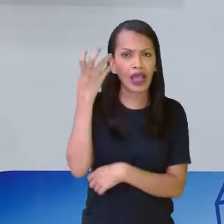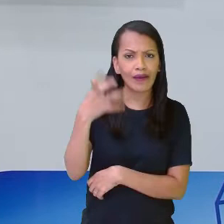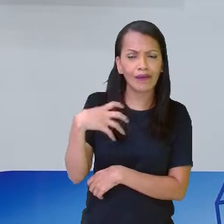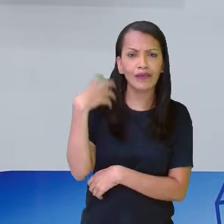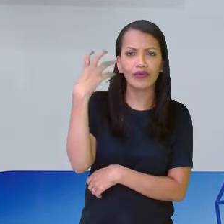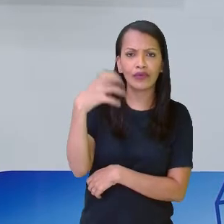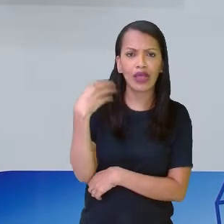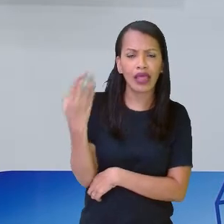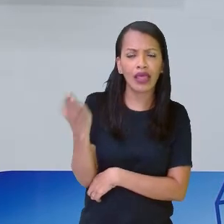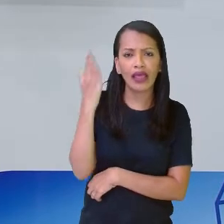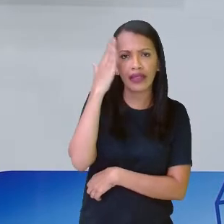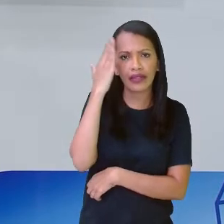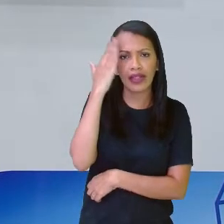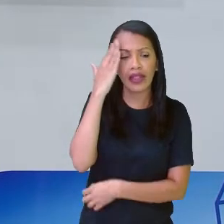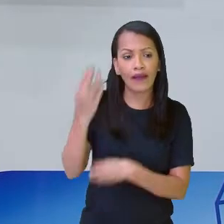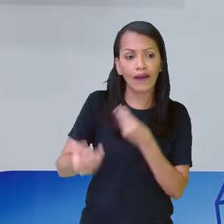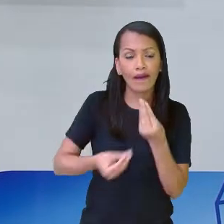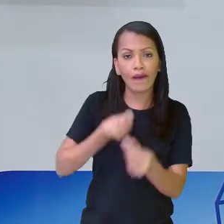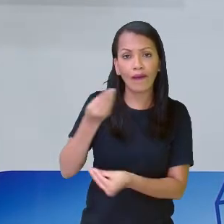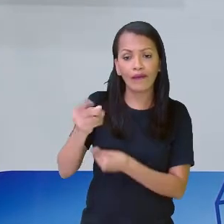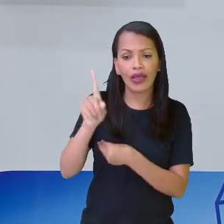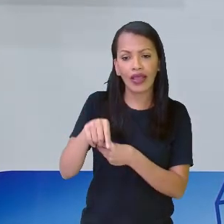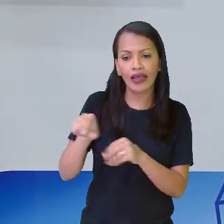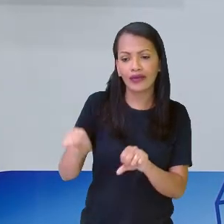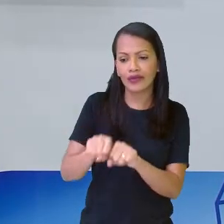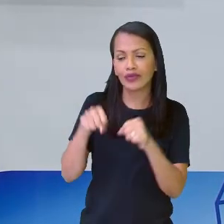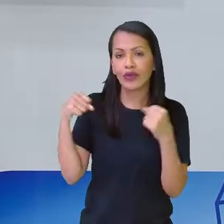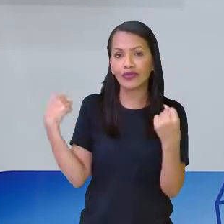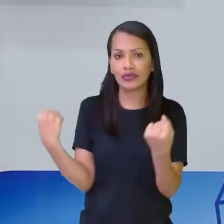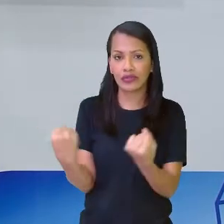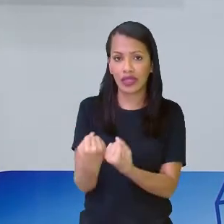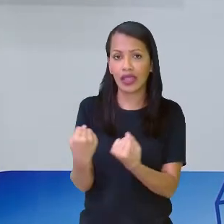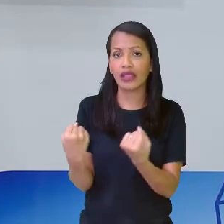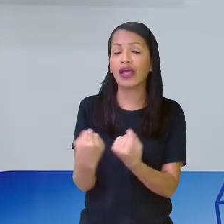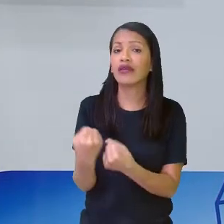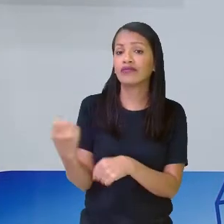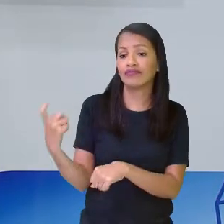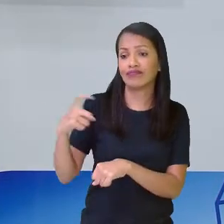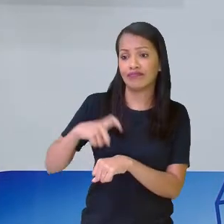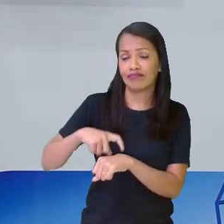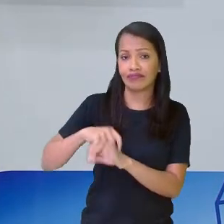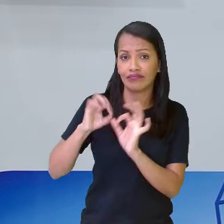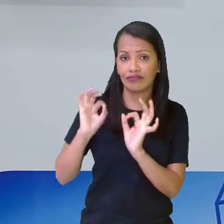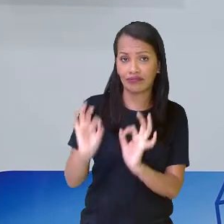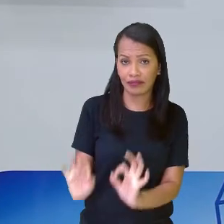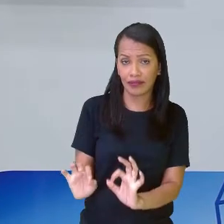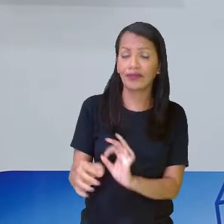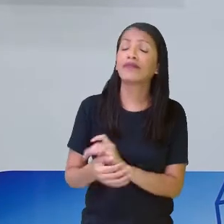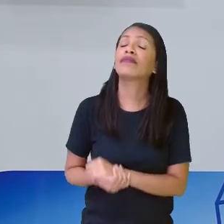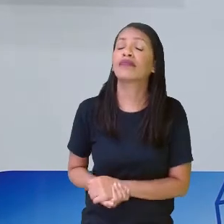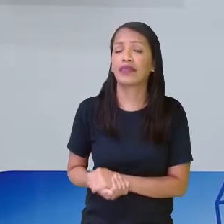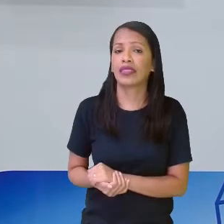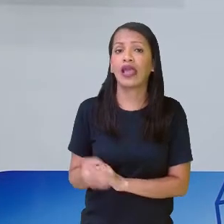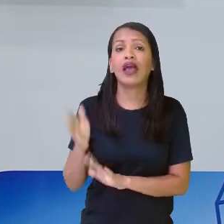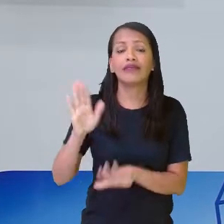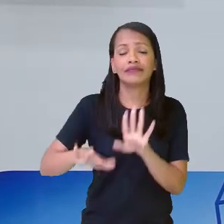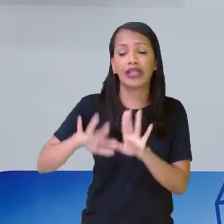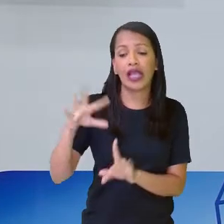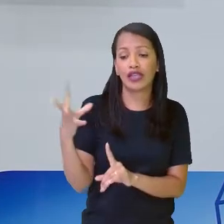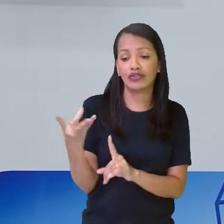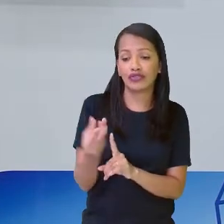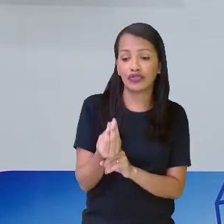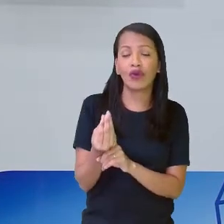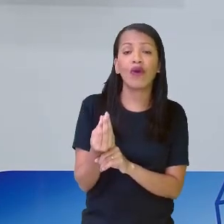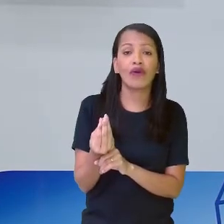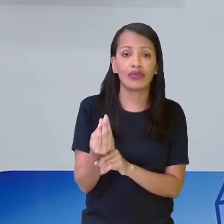a gente vai entender como era que era a sociedade naquele tempo, naquela época. Ou seja, a história e a arte estão